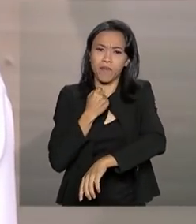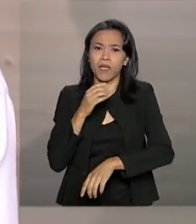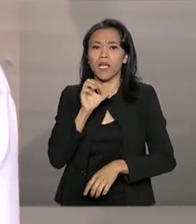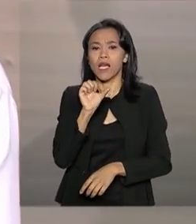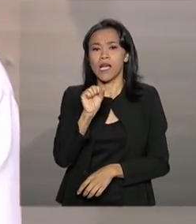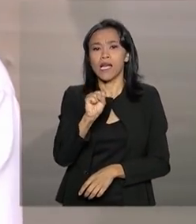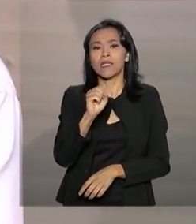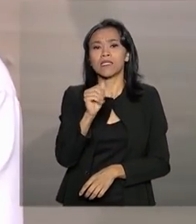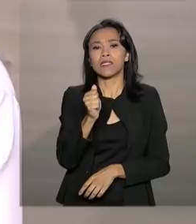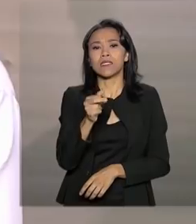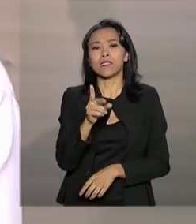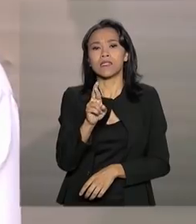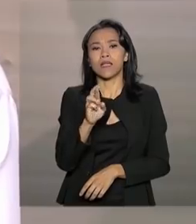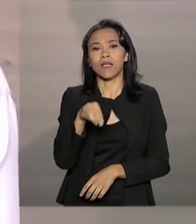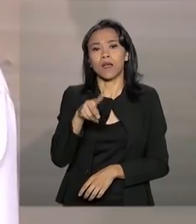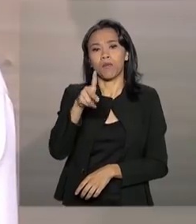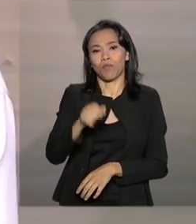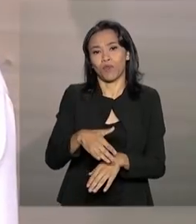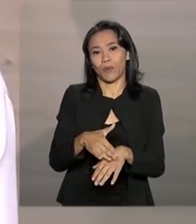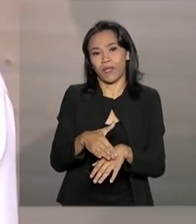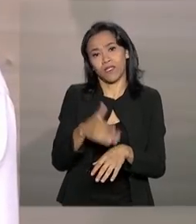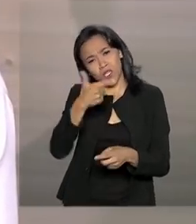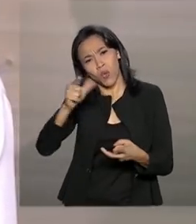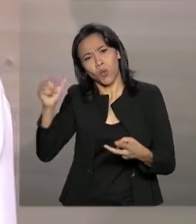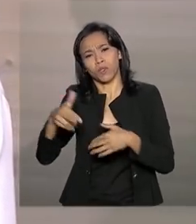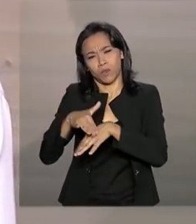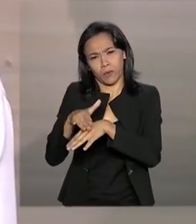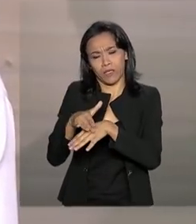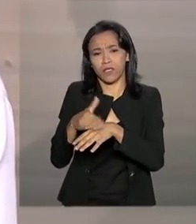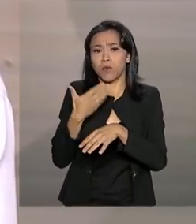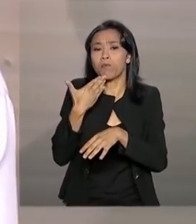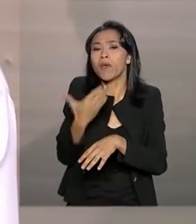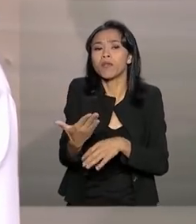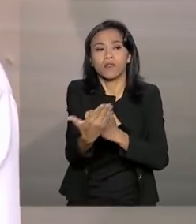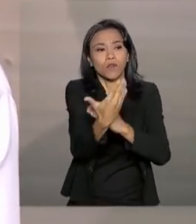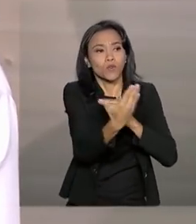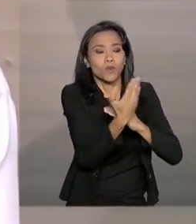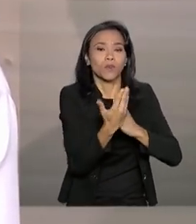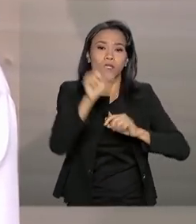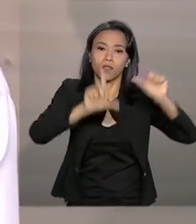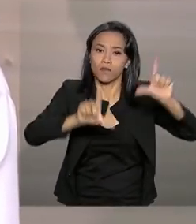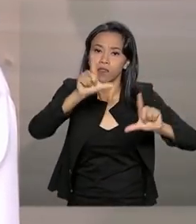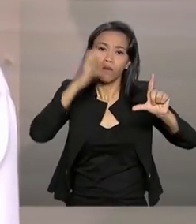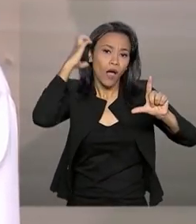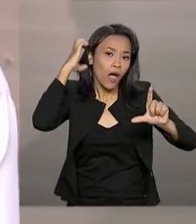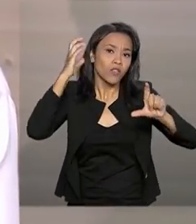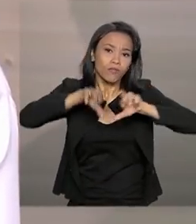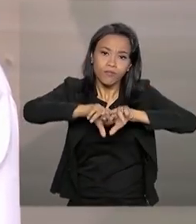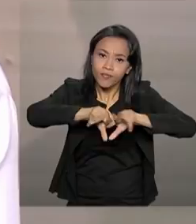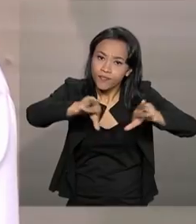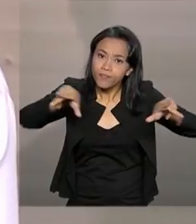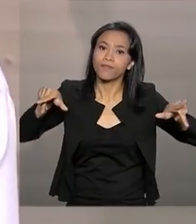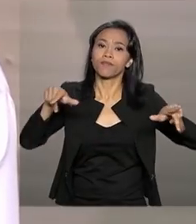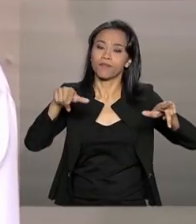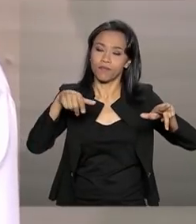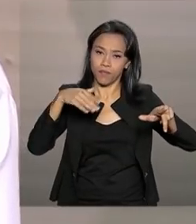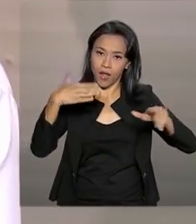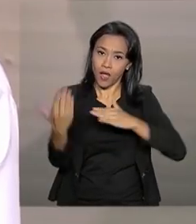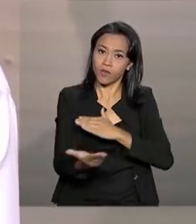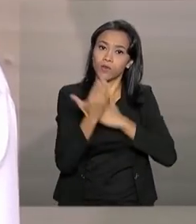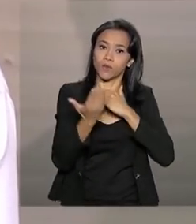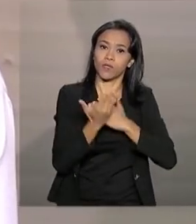infecciosas. Então eu chamo atenção muito para que a imprensa seja parceira na construção de uma melhoria